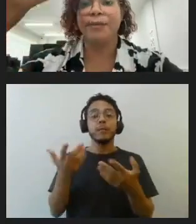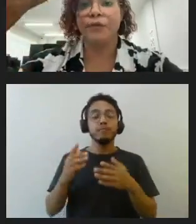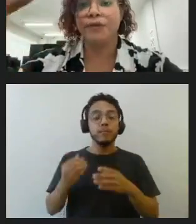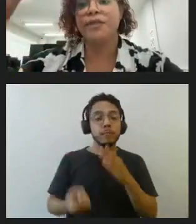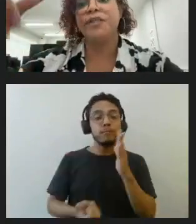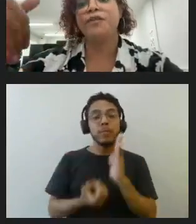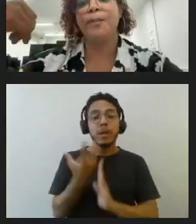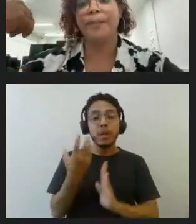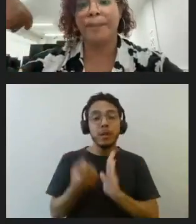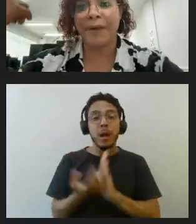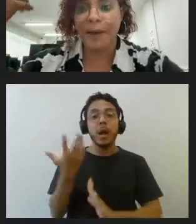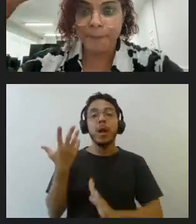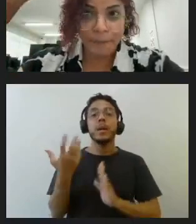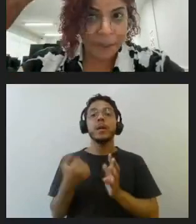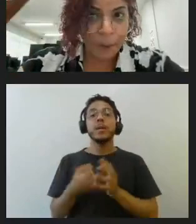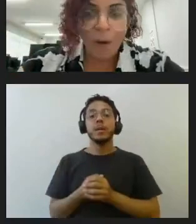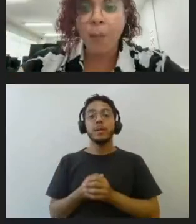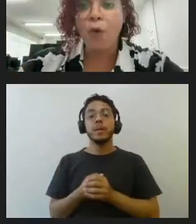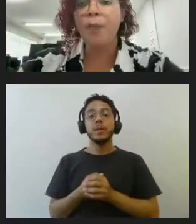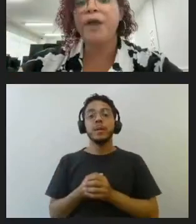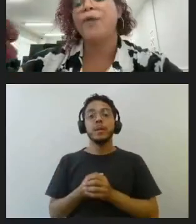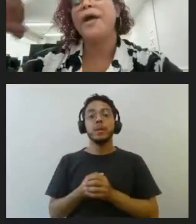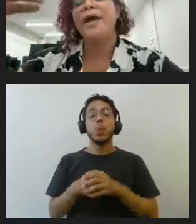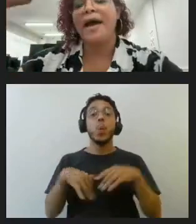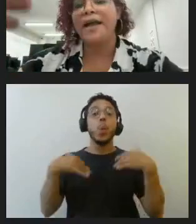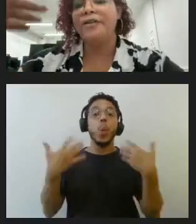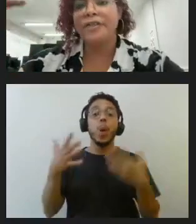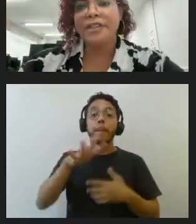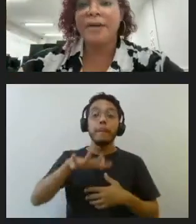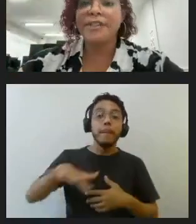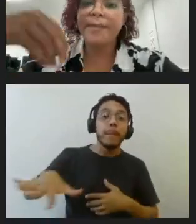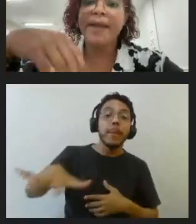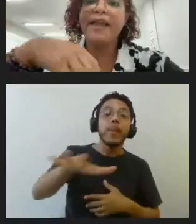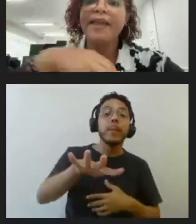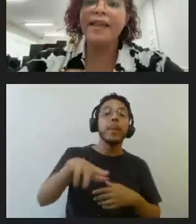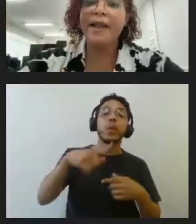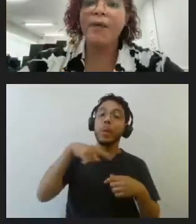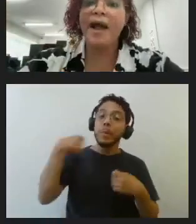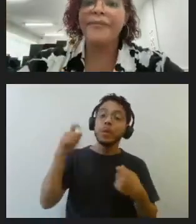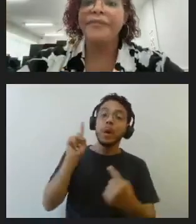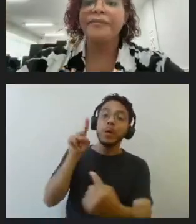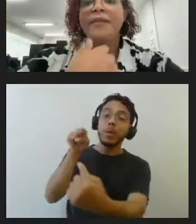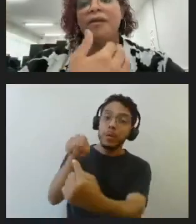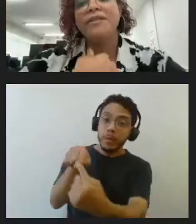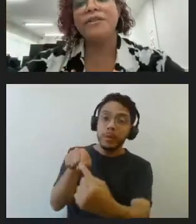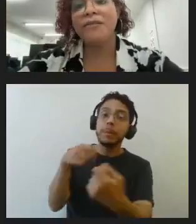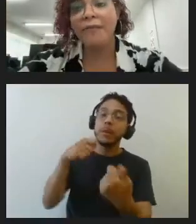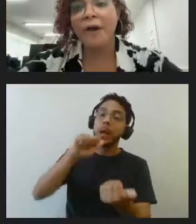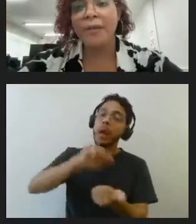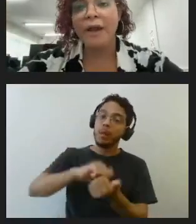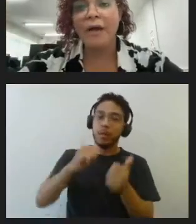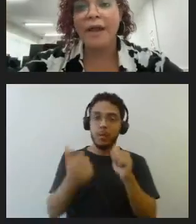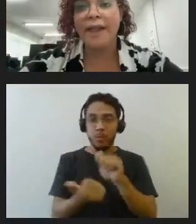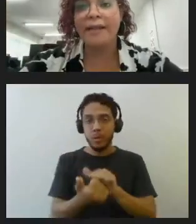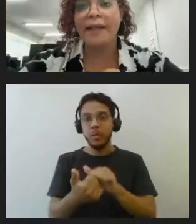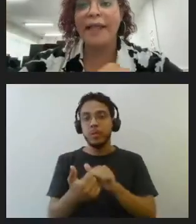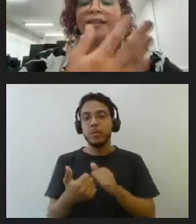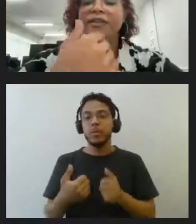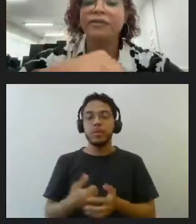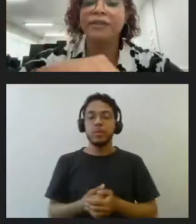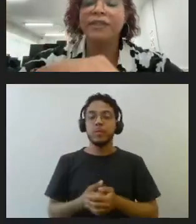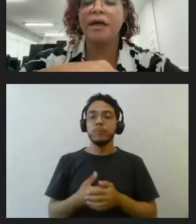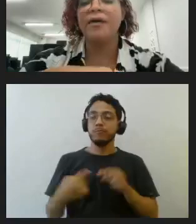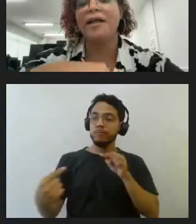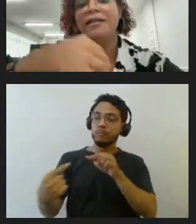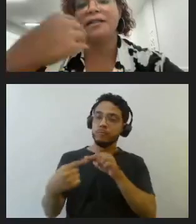desenvolvido, o que vai ser produzido, para qual público, aí nós temos também que adequar. Não existe uma fórmula correta.